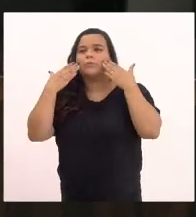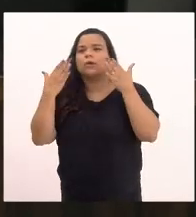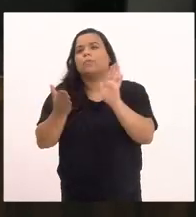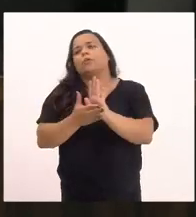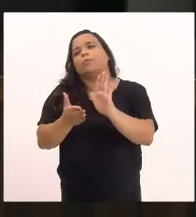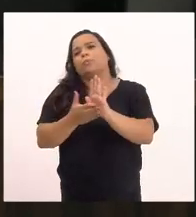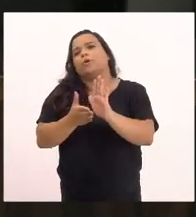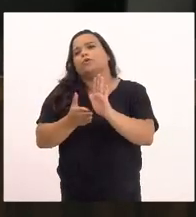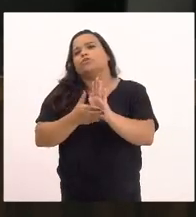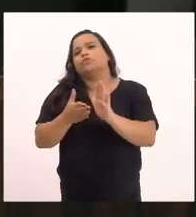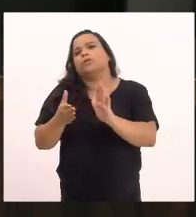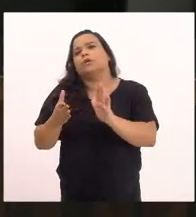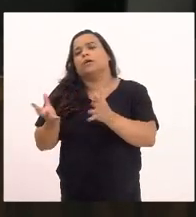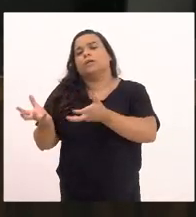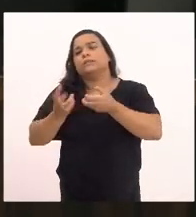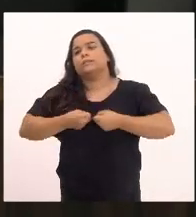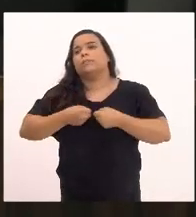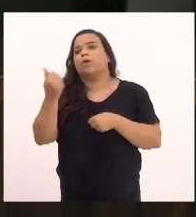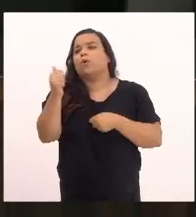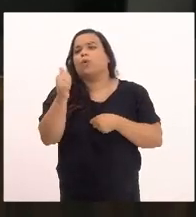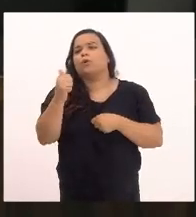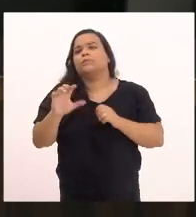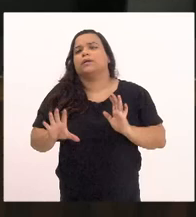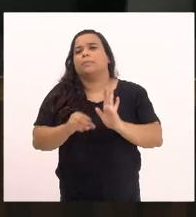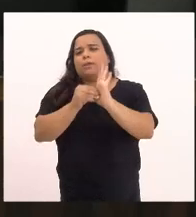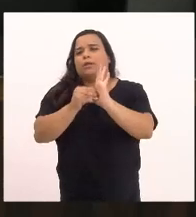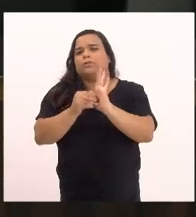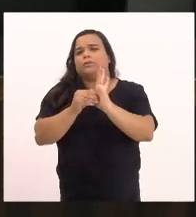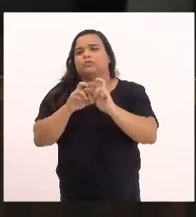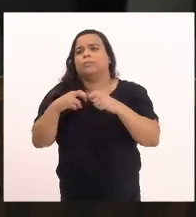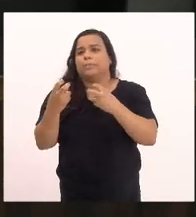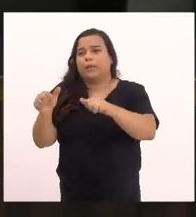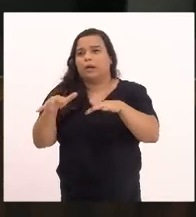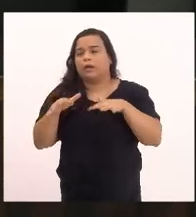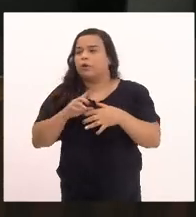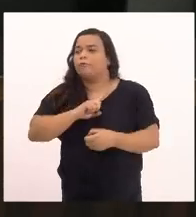recebeu 11 emendas. O plenário retoma as comissões.